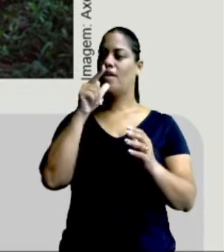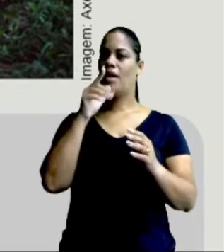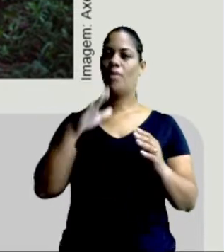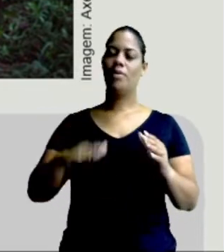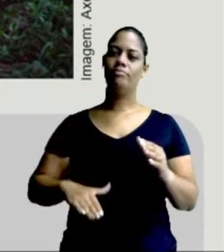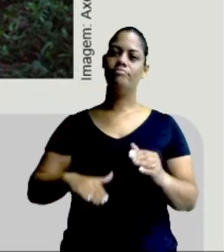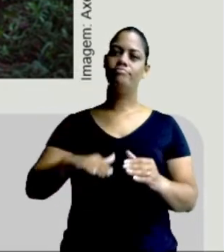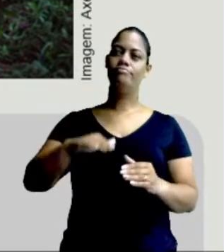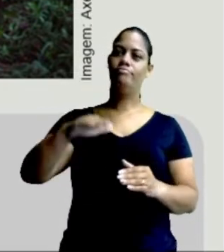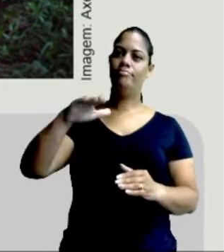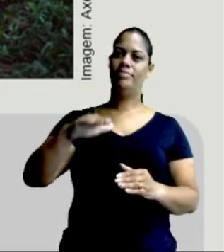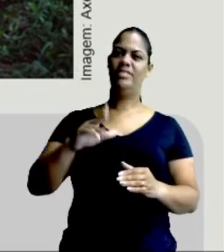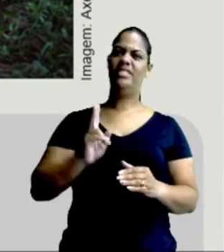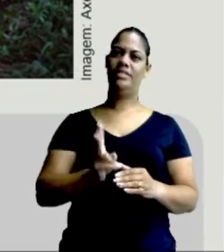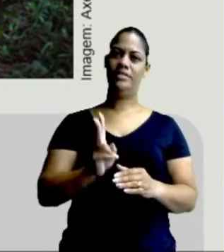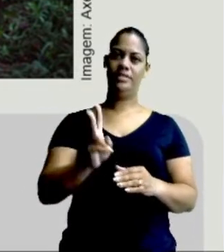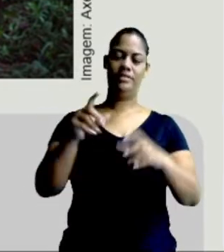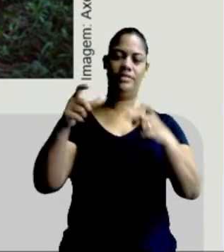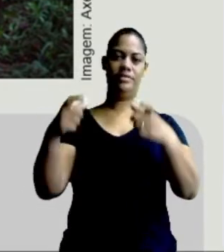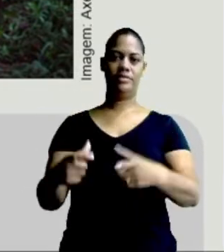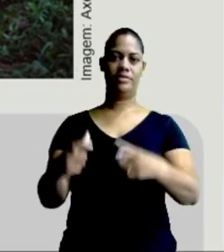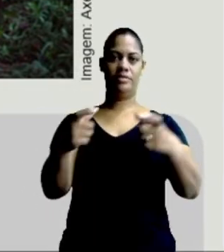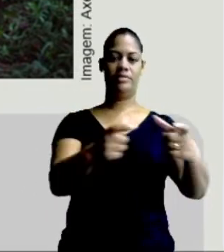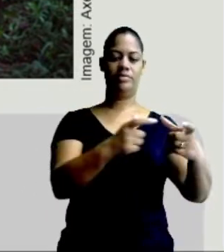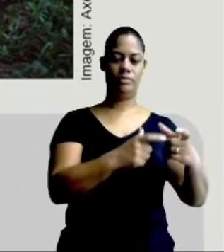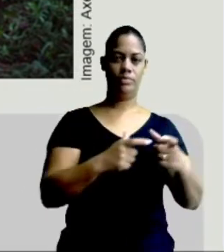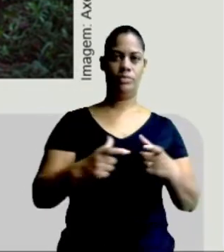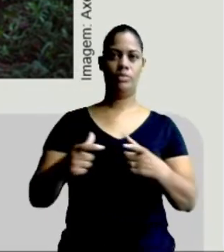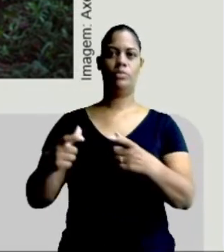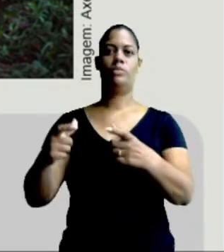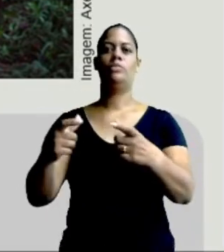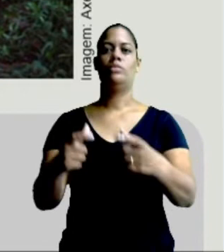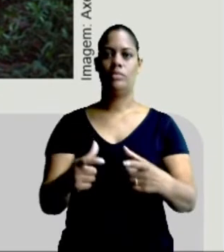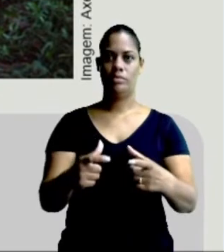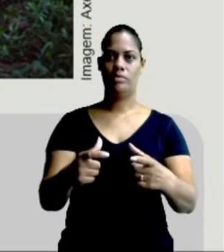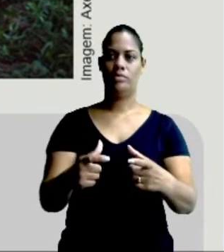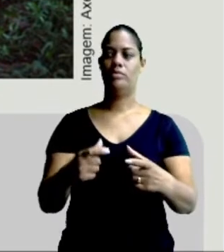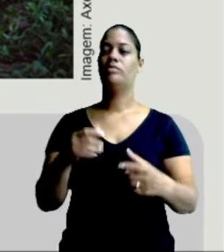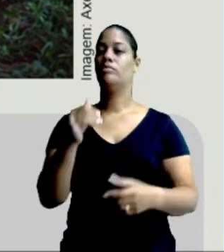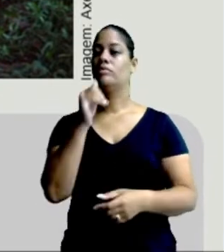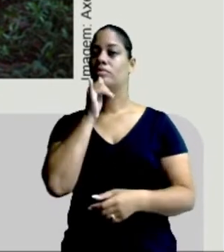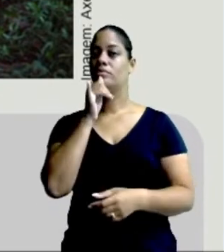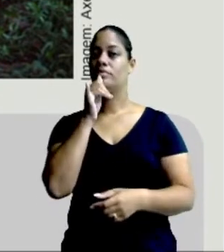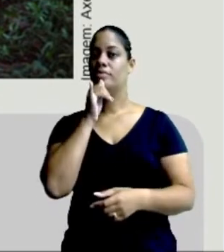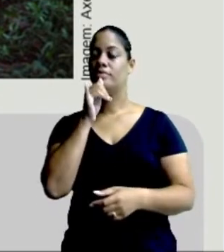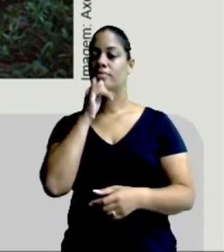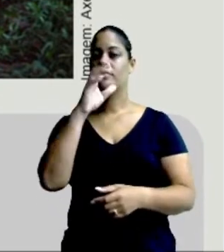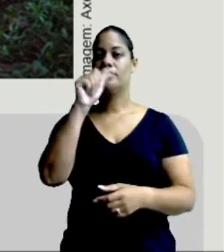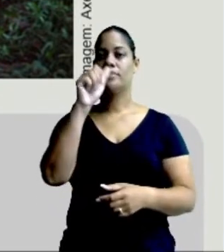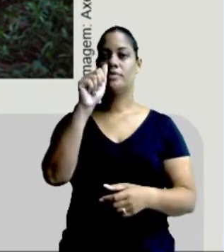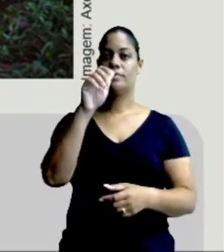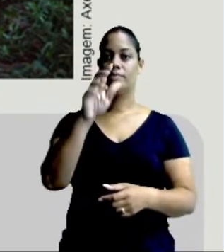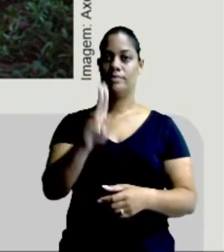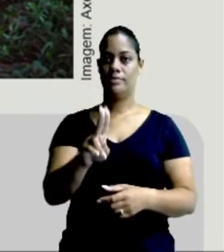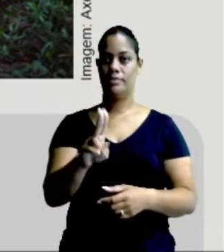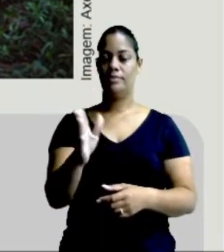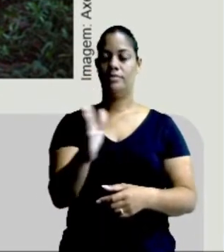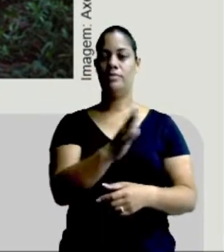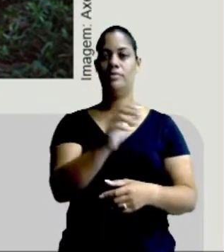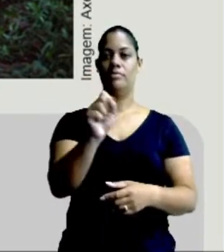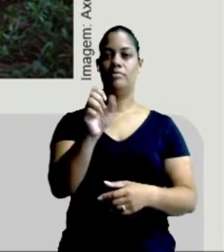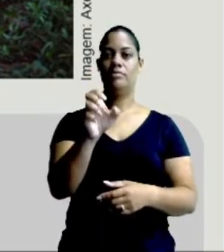solo alagado, que são comuns áreas de grande porte. E aí eu trouxe como exemplo o cacaueiro,